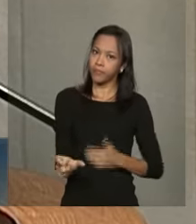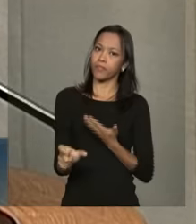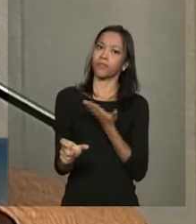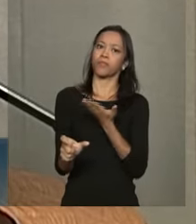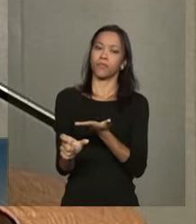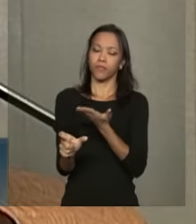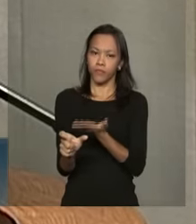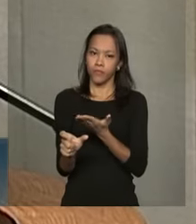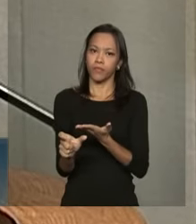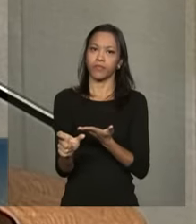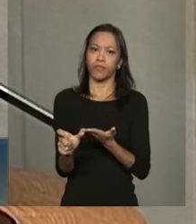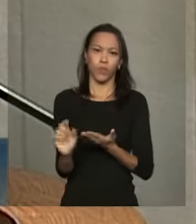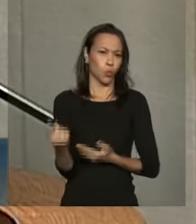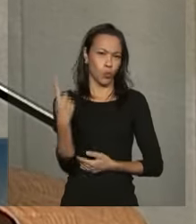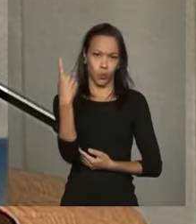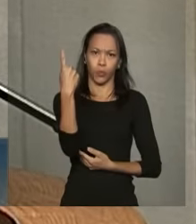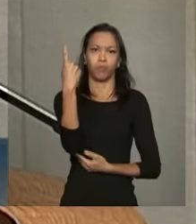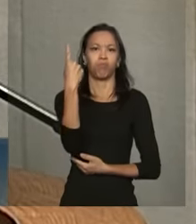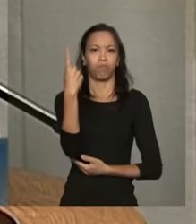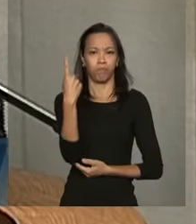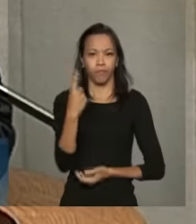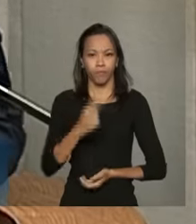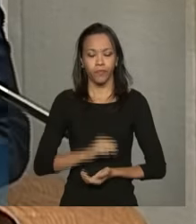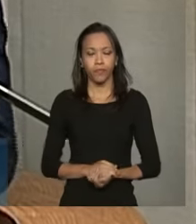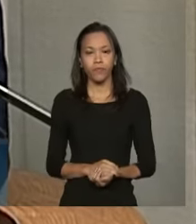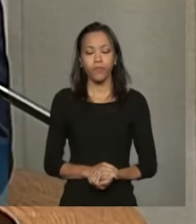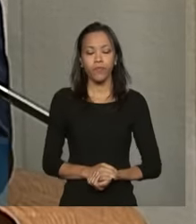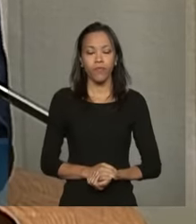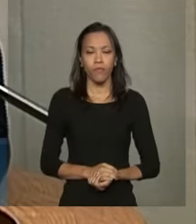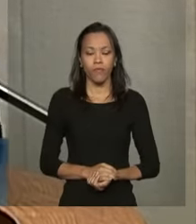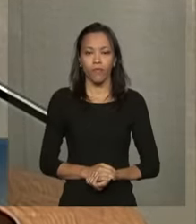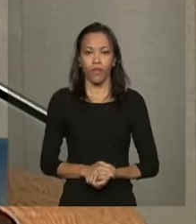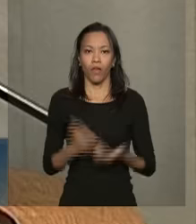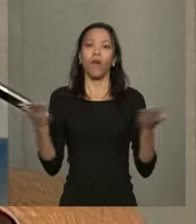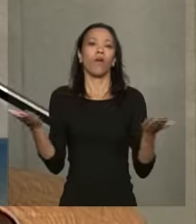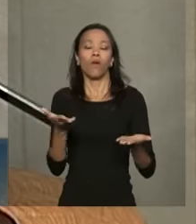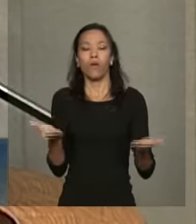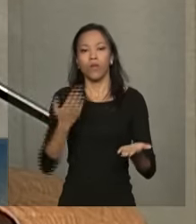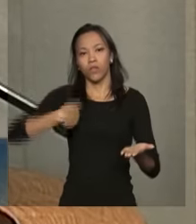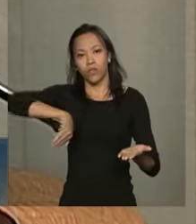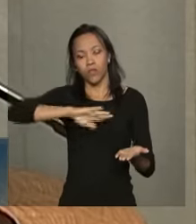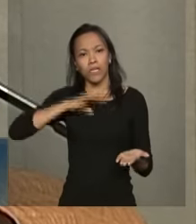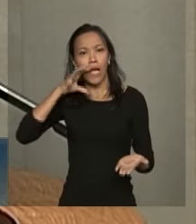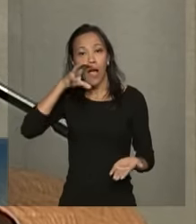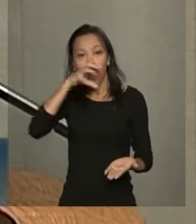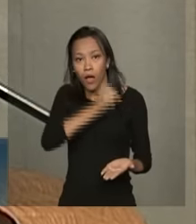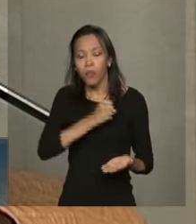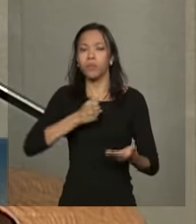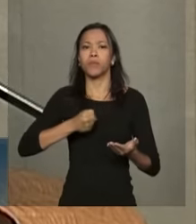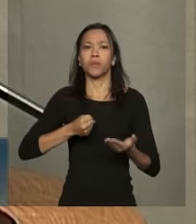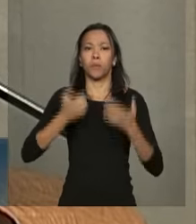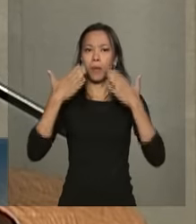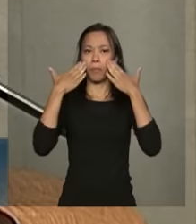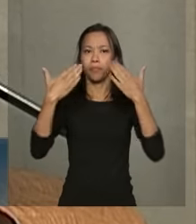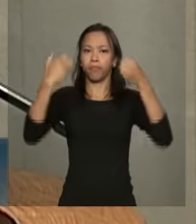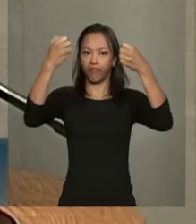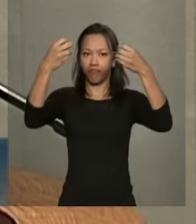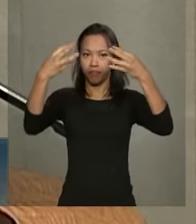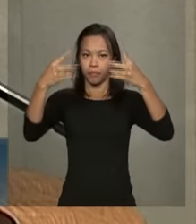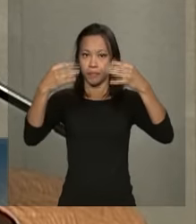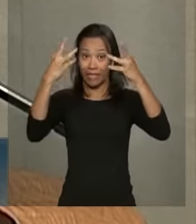muito ímpar Eh vamos hoje nós vamos fazer uma rápida apresentação do